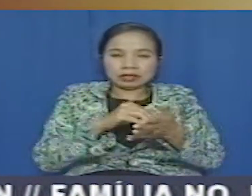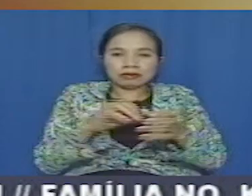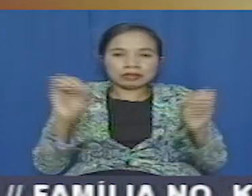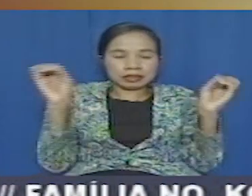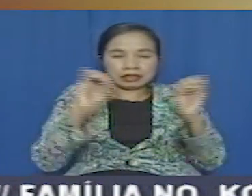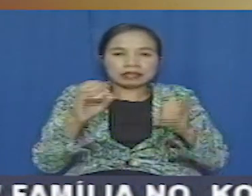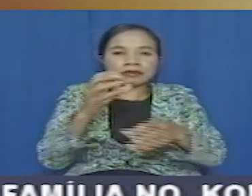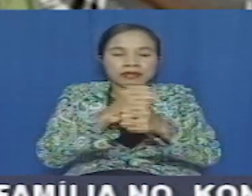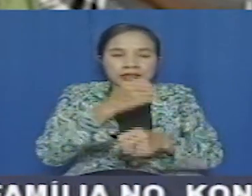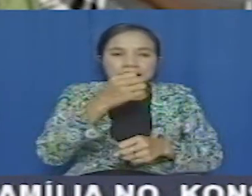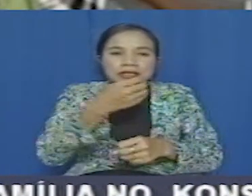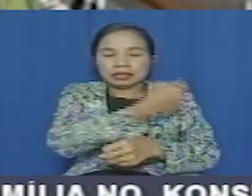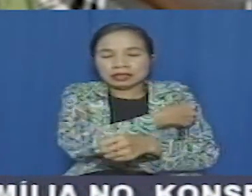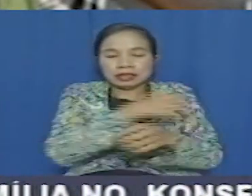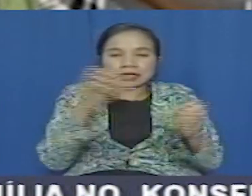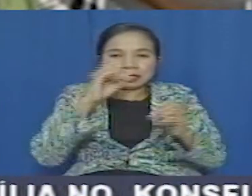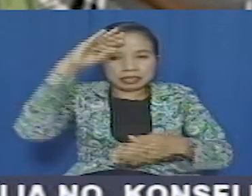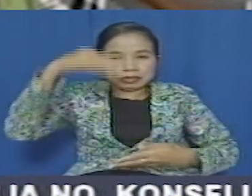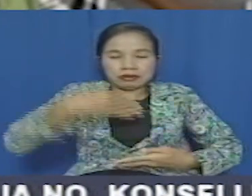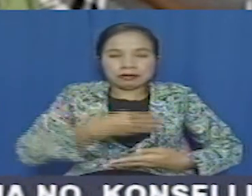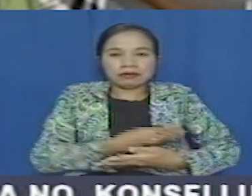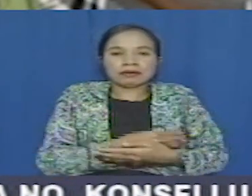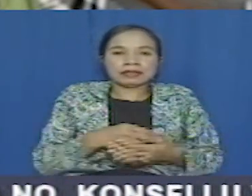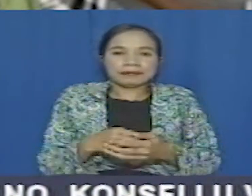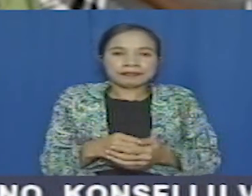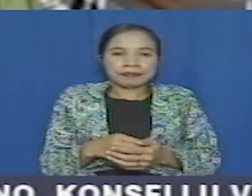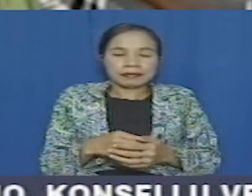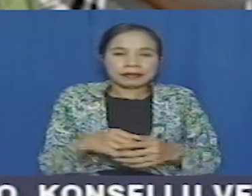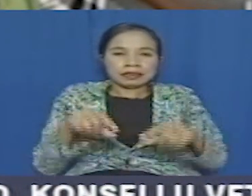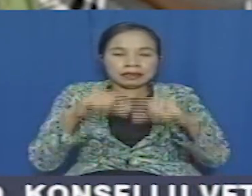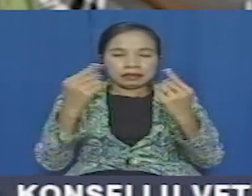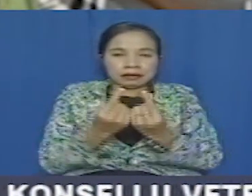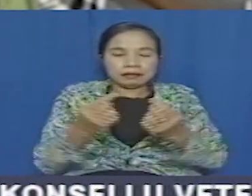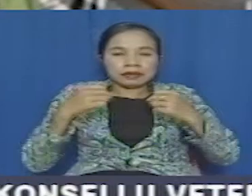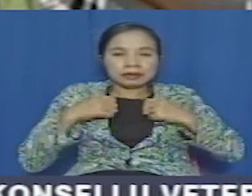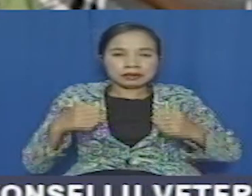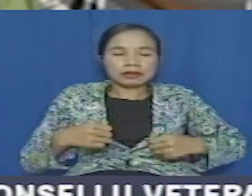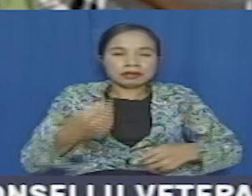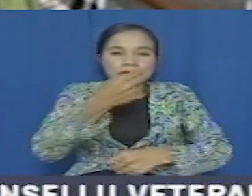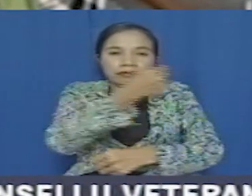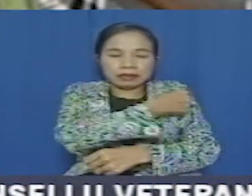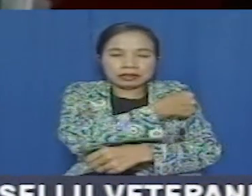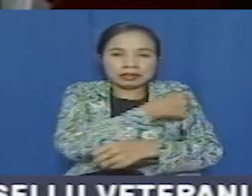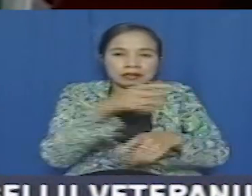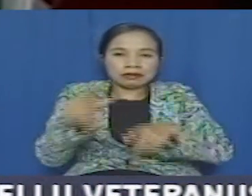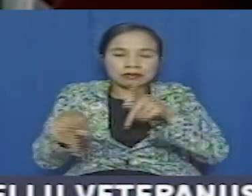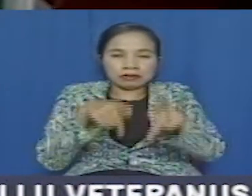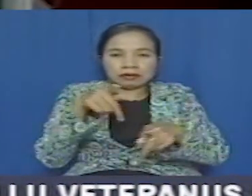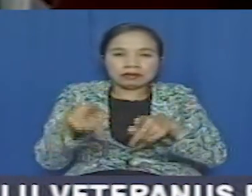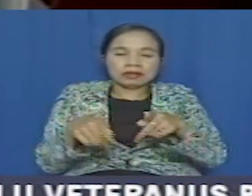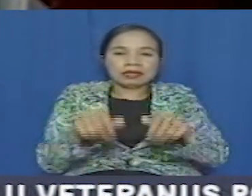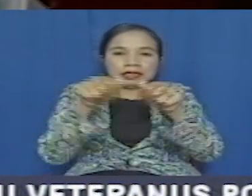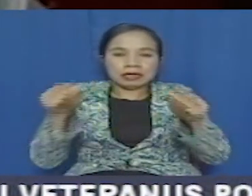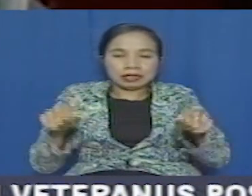oan. Equipa médico segunda-feira semana, né, halo vacinação ba comunidade ia Malikeon,